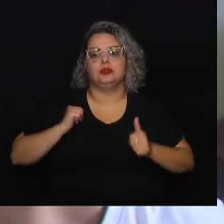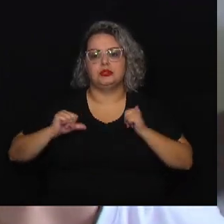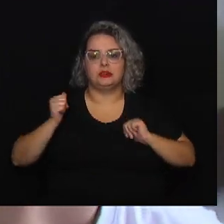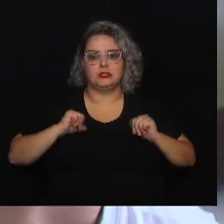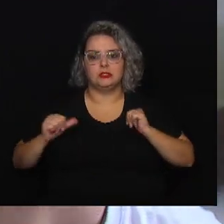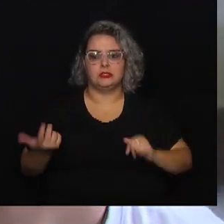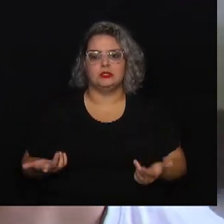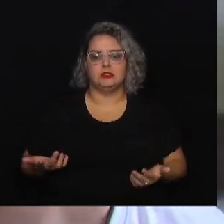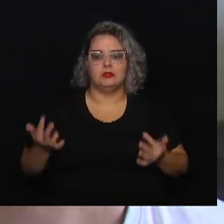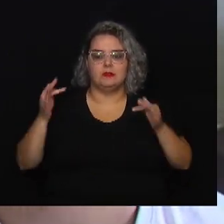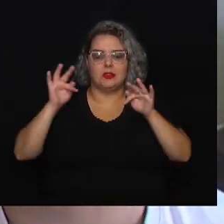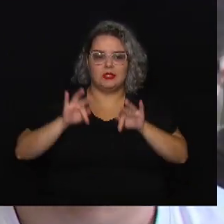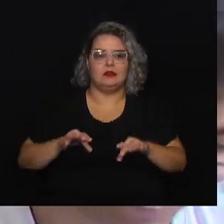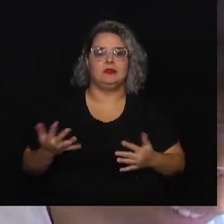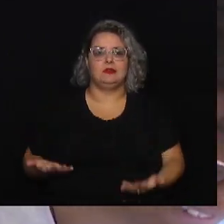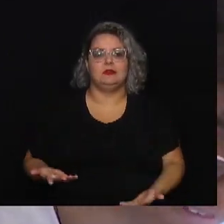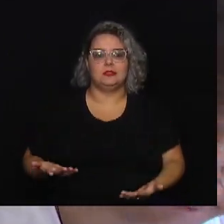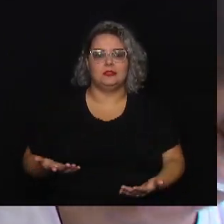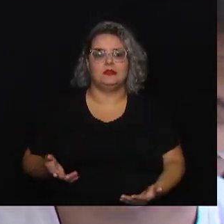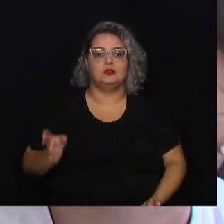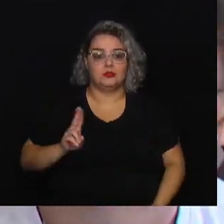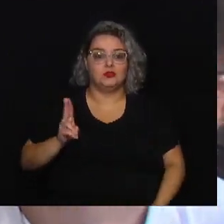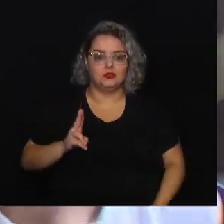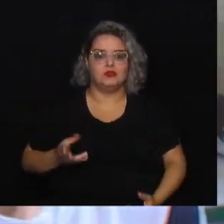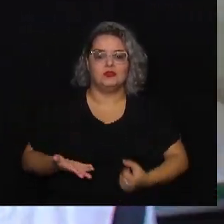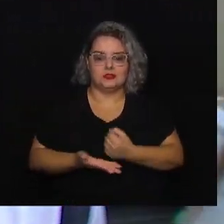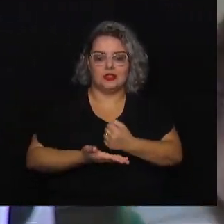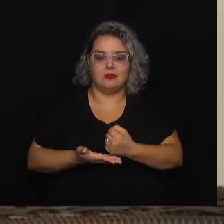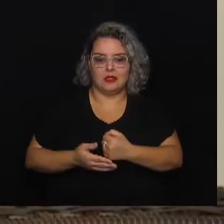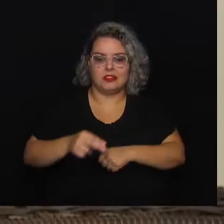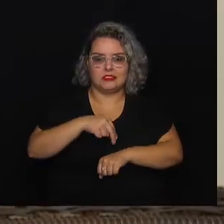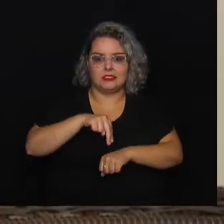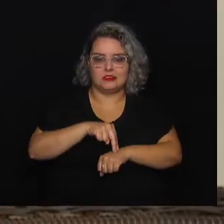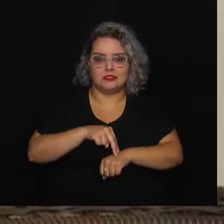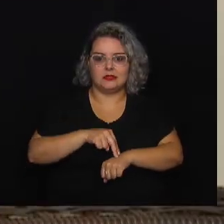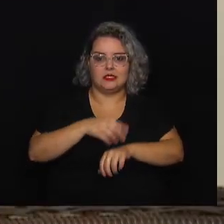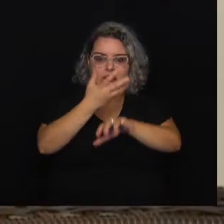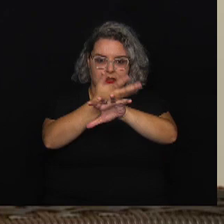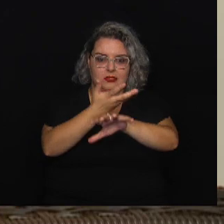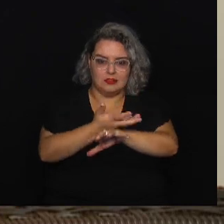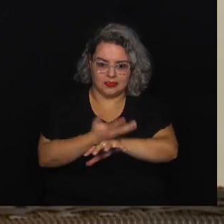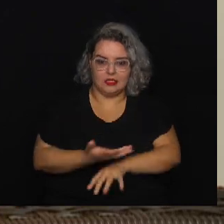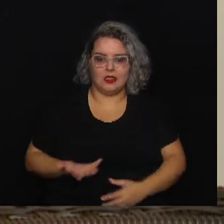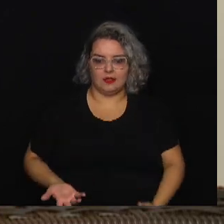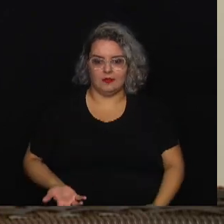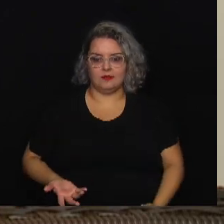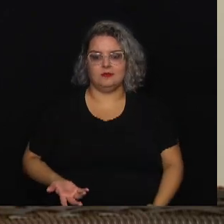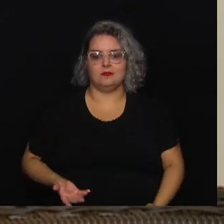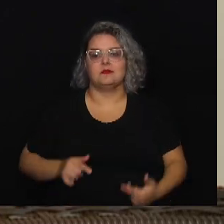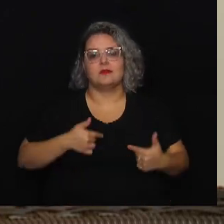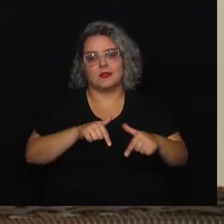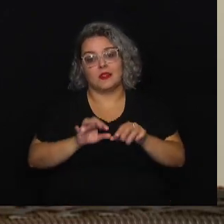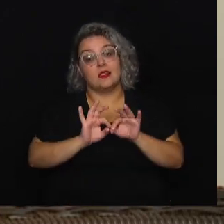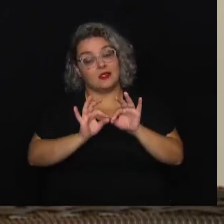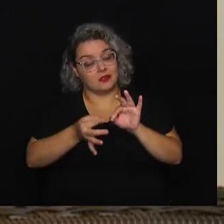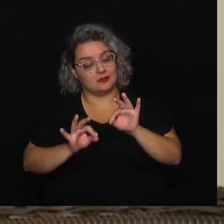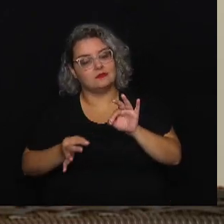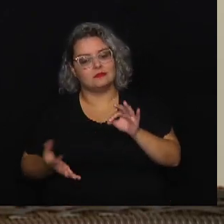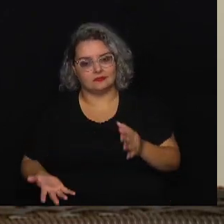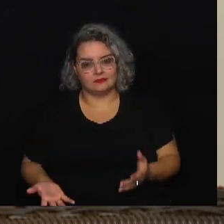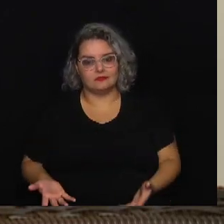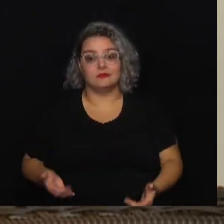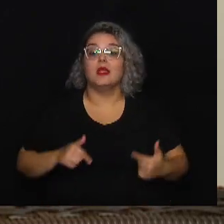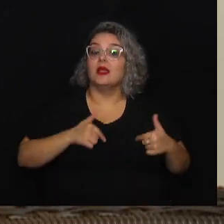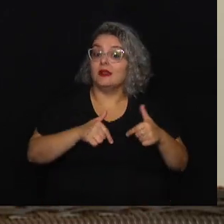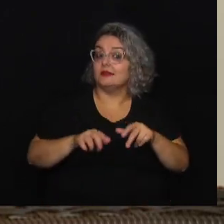para a finalização da implantação da Base Nacional Curricular. É um trabalho extenso, é um trabalho que a gente fica